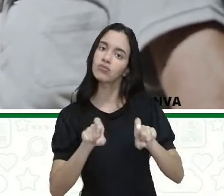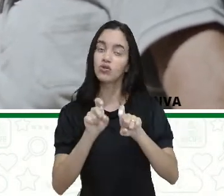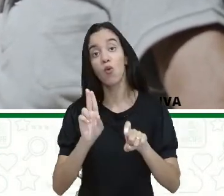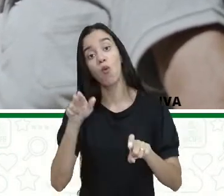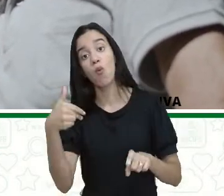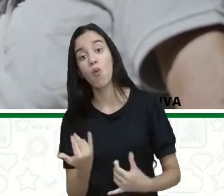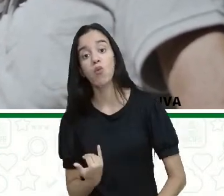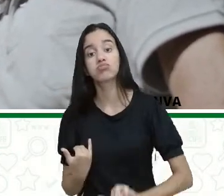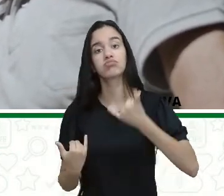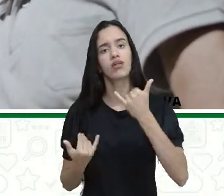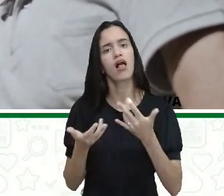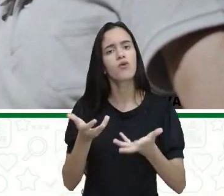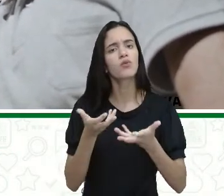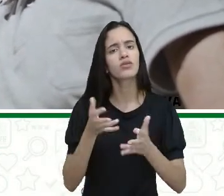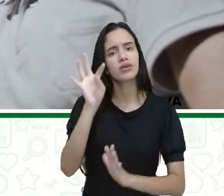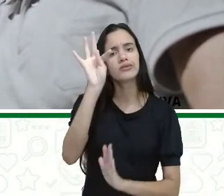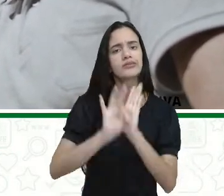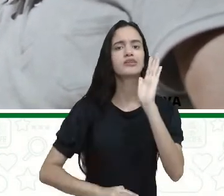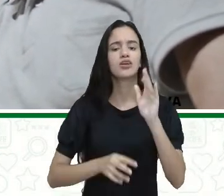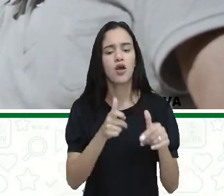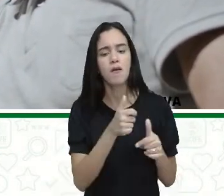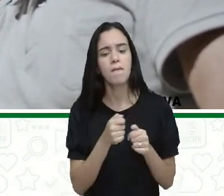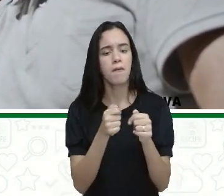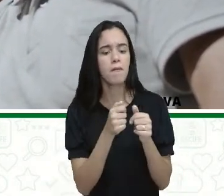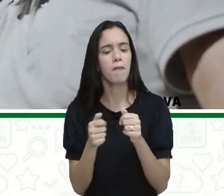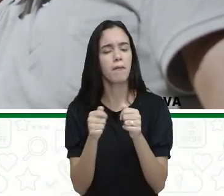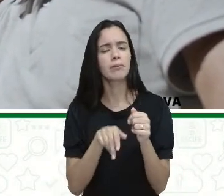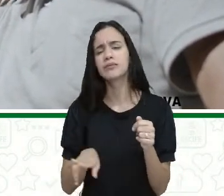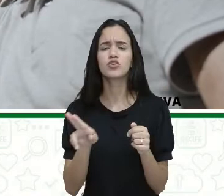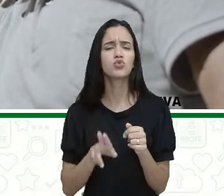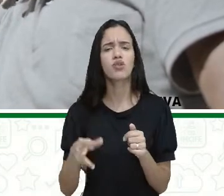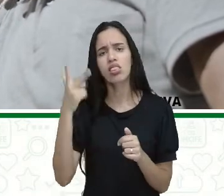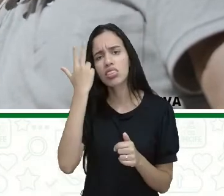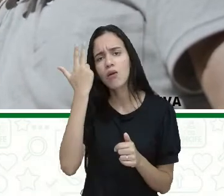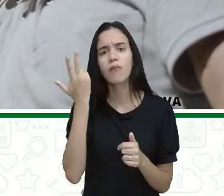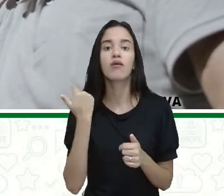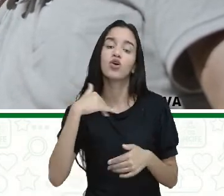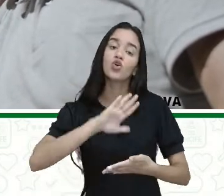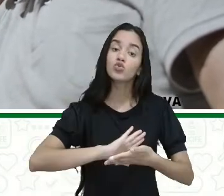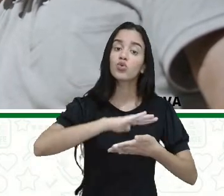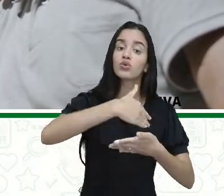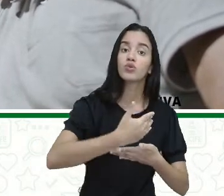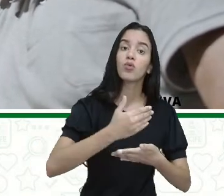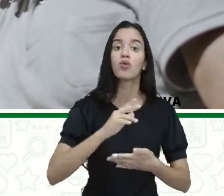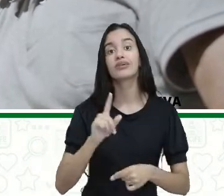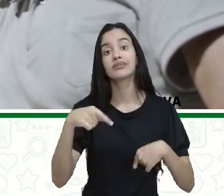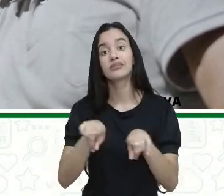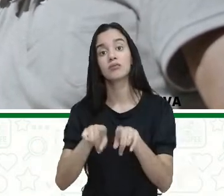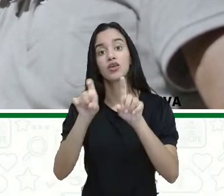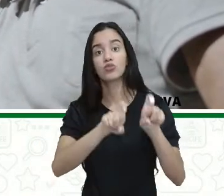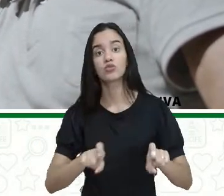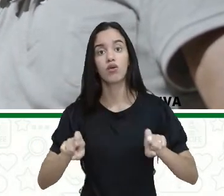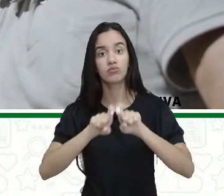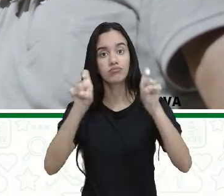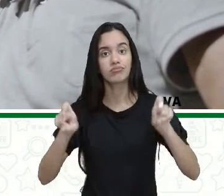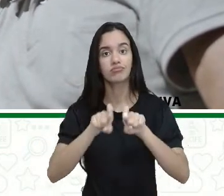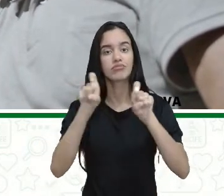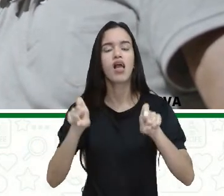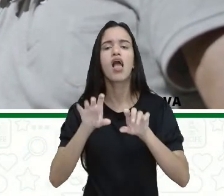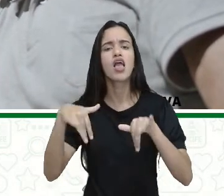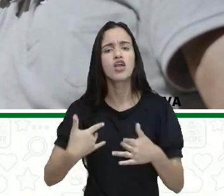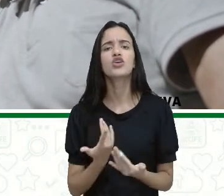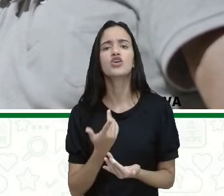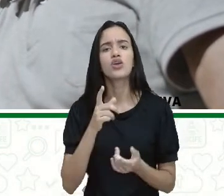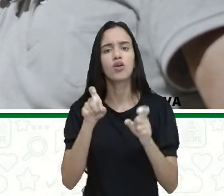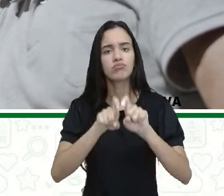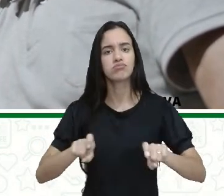celular. Quando eu quero um texto digitado, eu vou lá e utilizo o notebook, o computador, e eu vou digitar